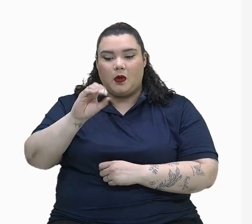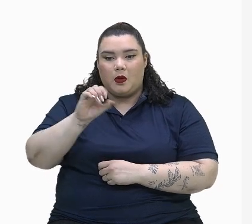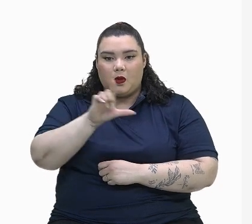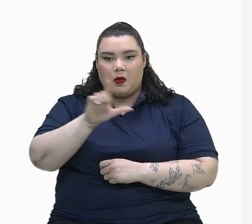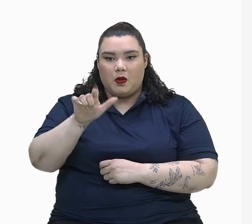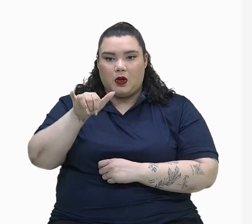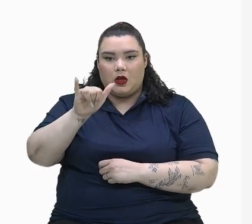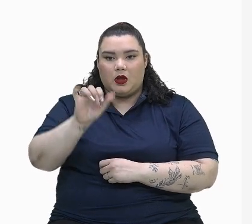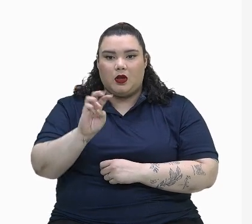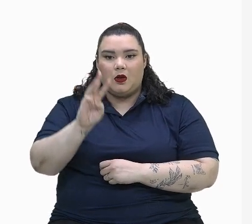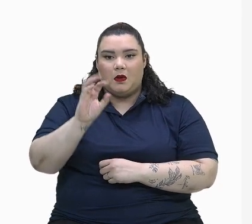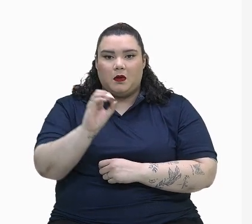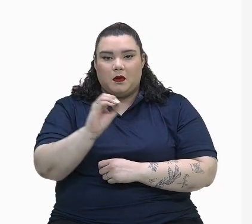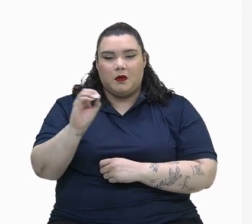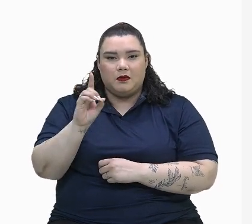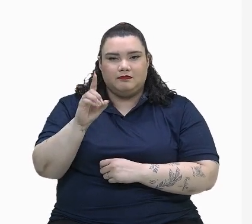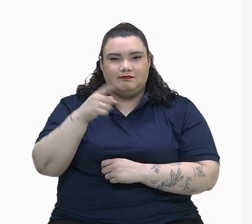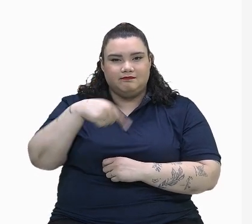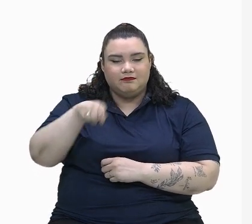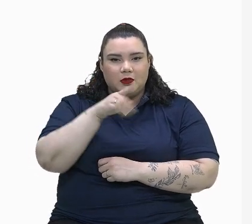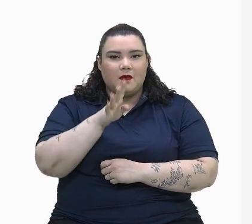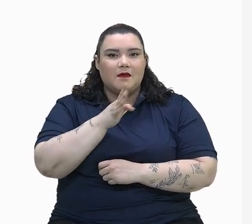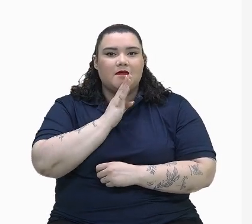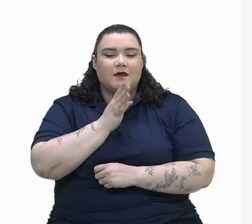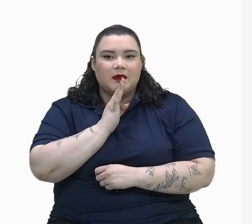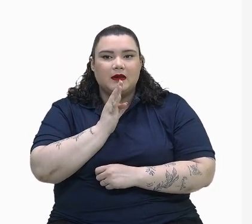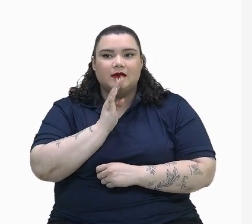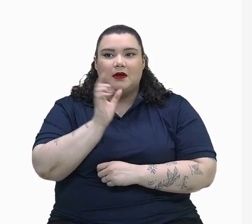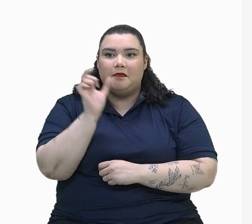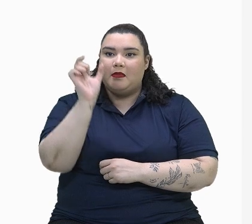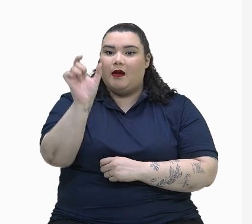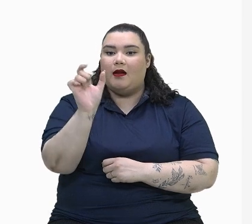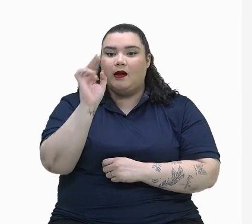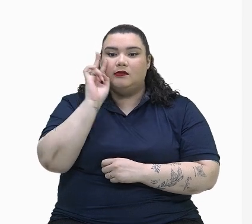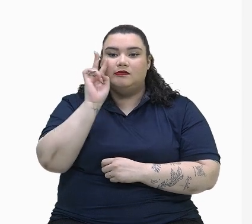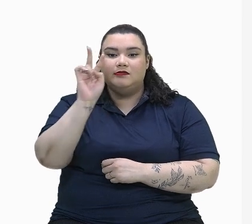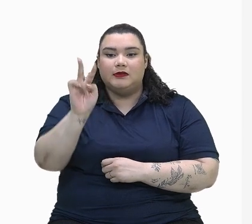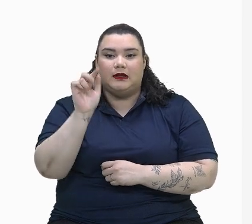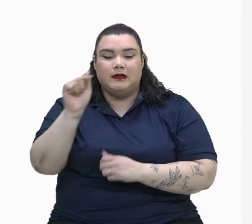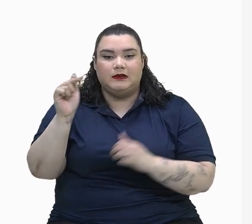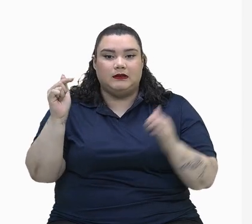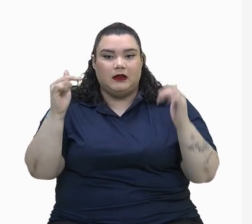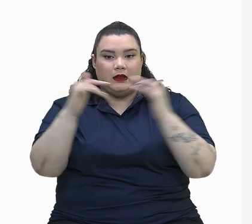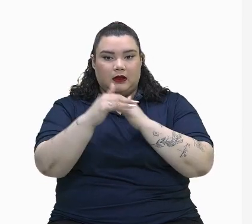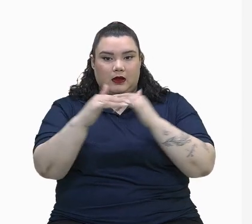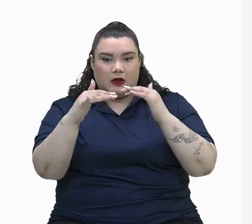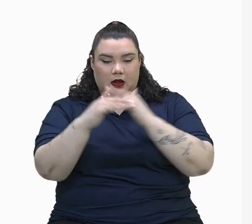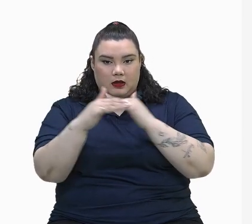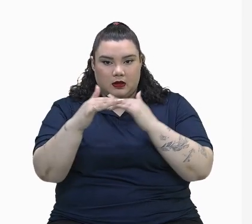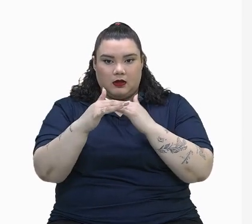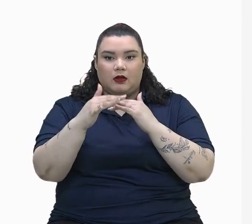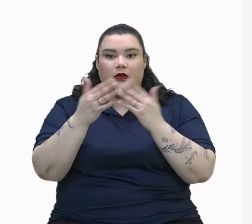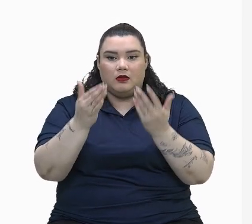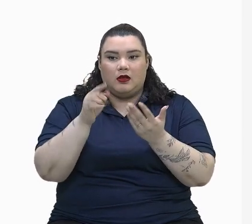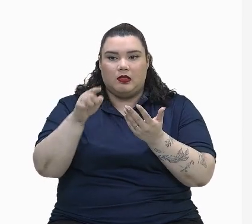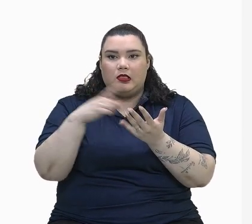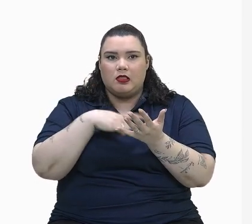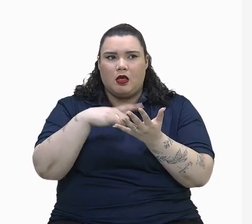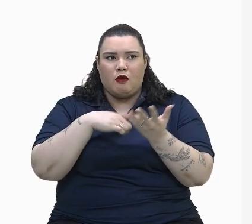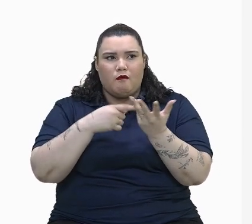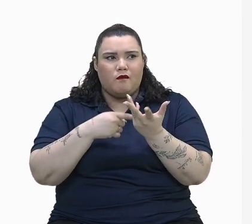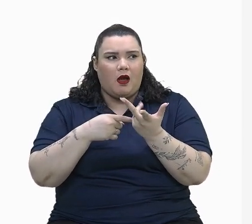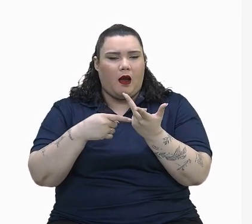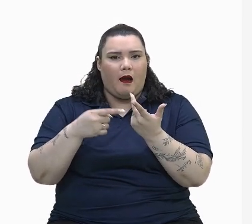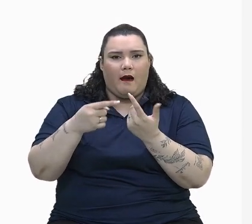Quem não conhece esse termo, quando ouve a palavra desta cidade, desta fábrica de sonhos, como é